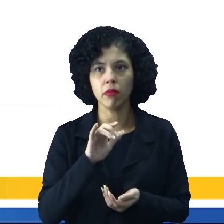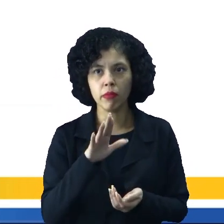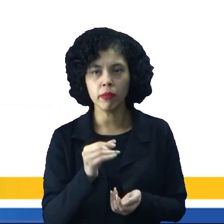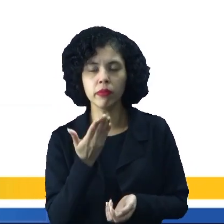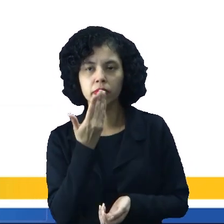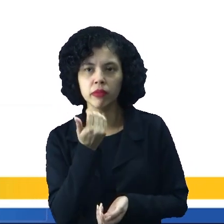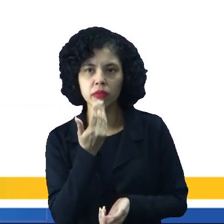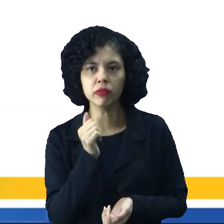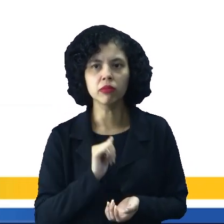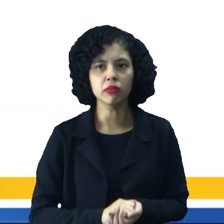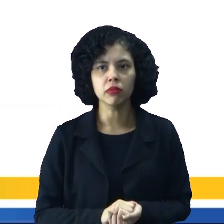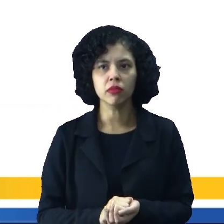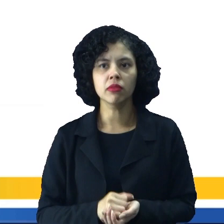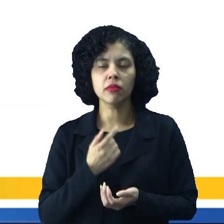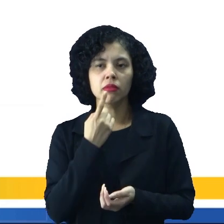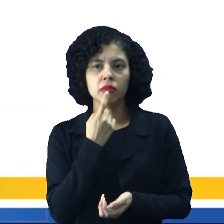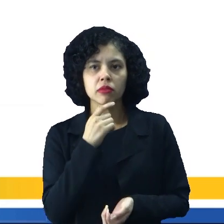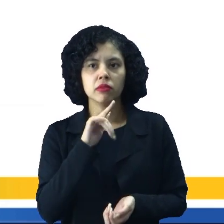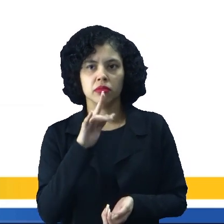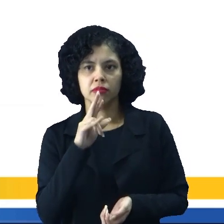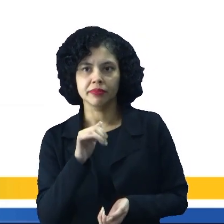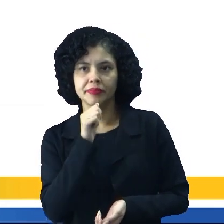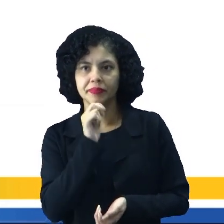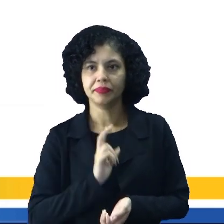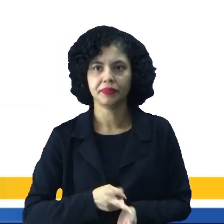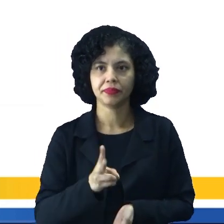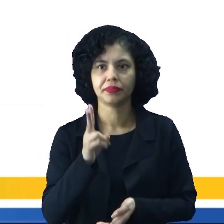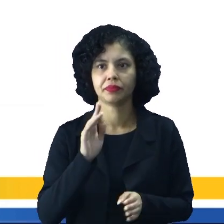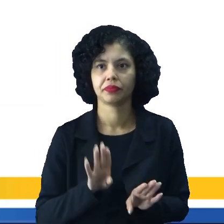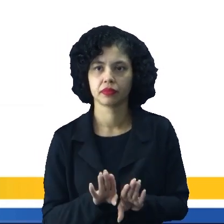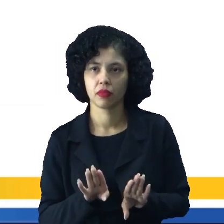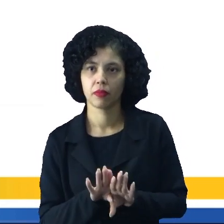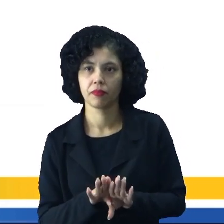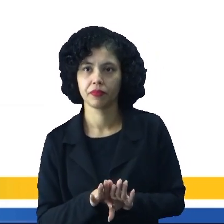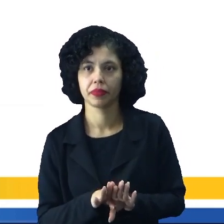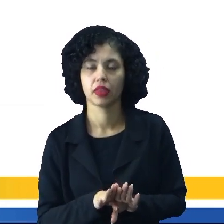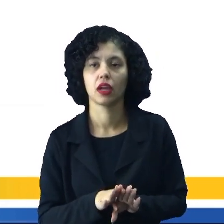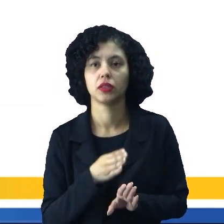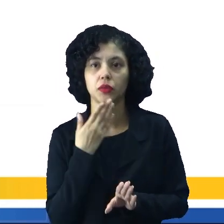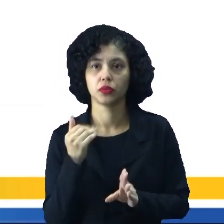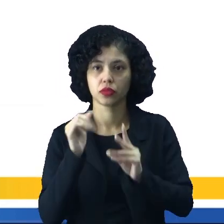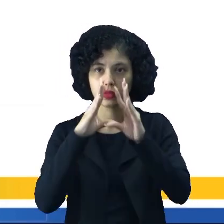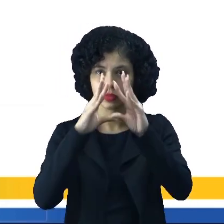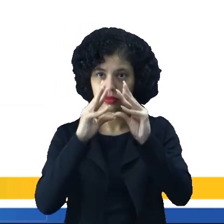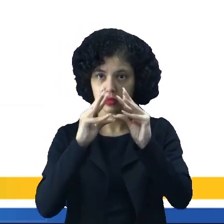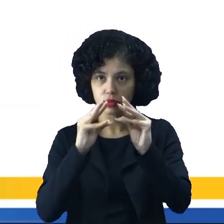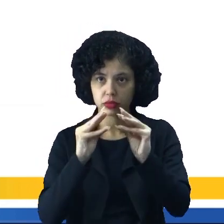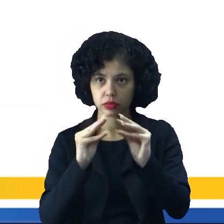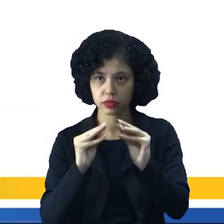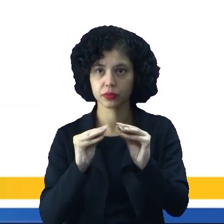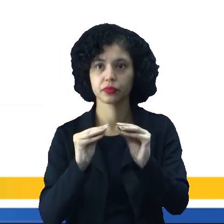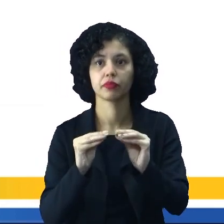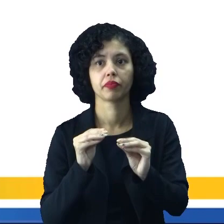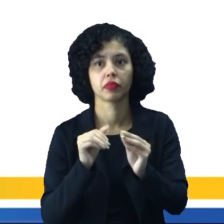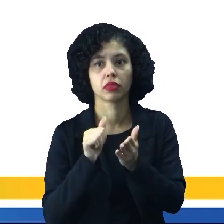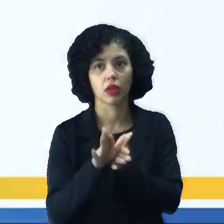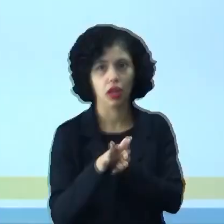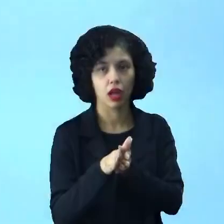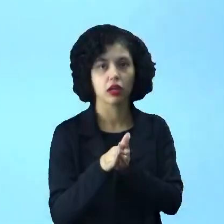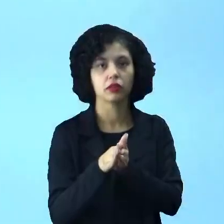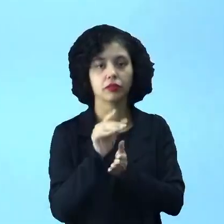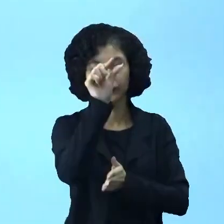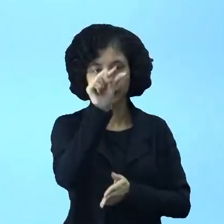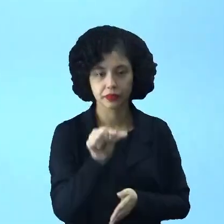alimentar. É a língua que também ajuda na deglutição do bolo alimentar, empurrando em direção